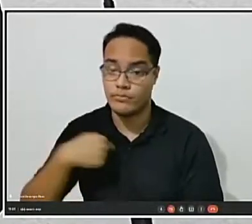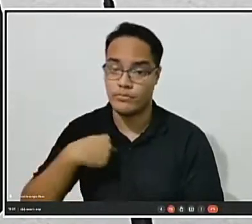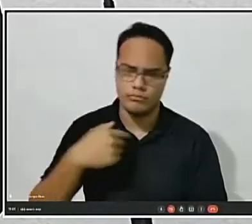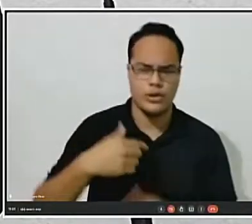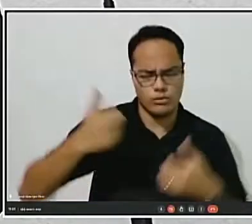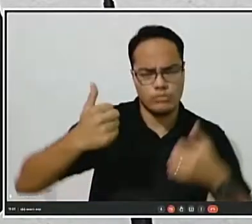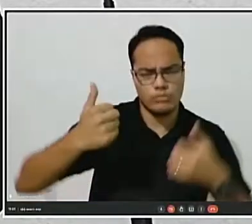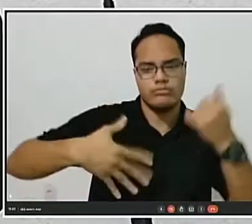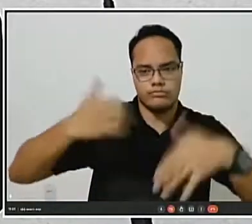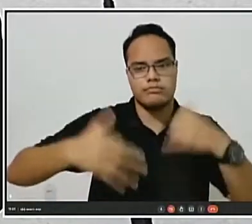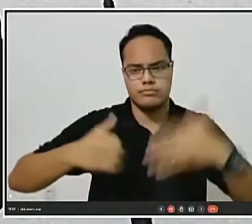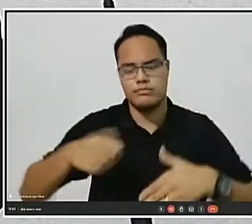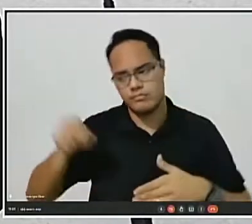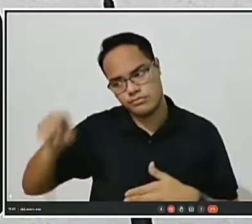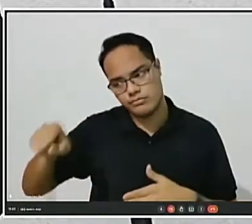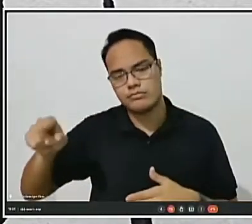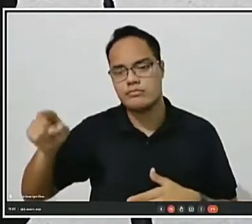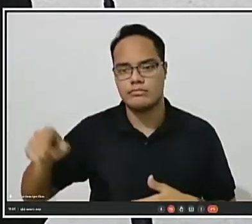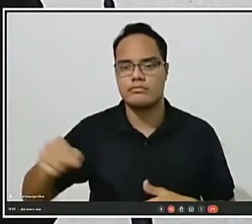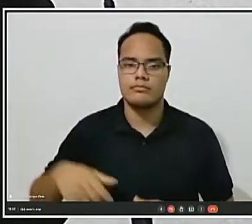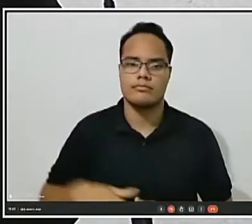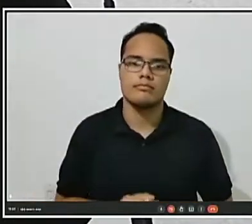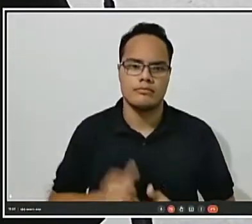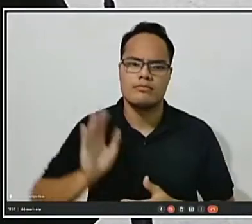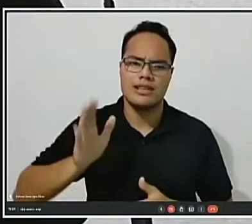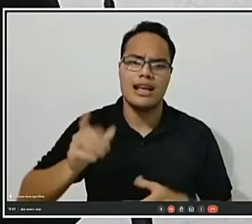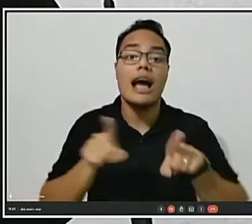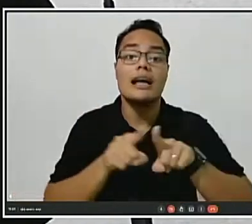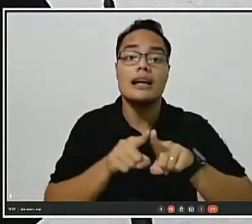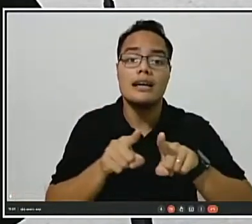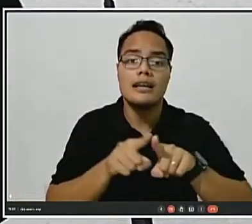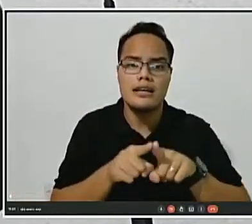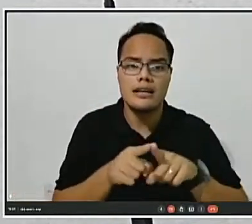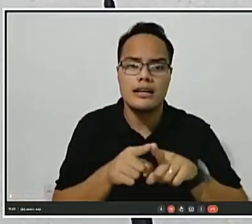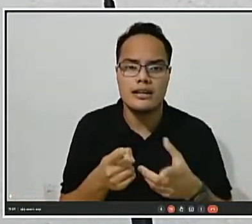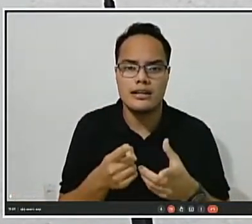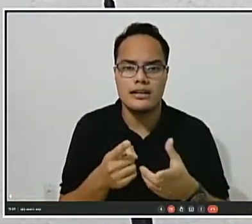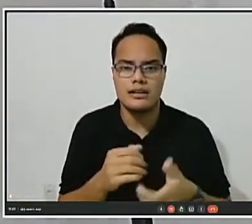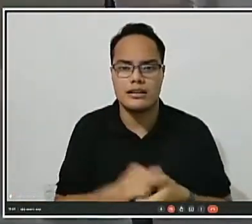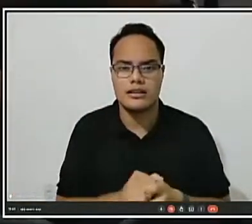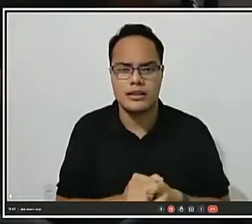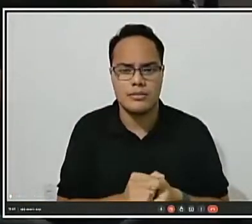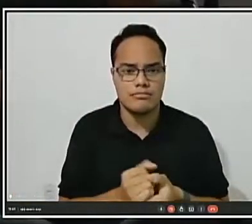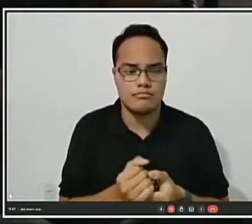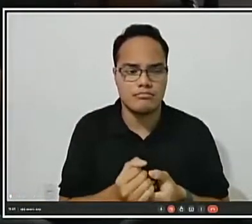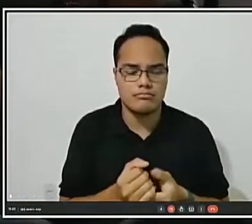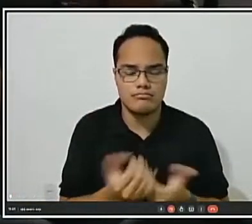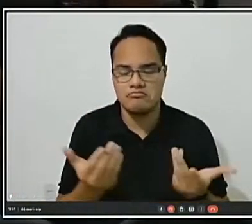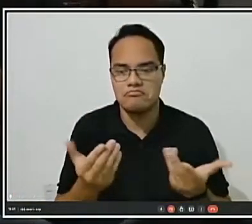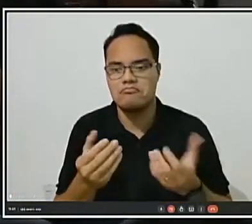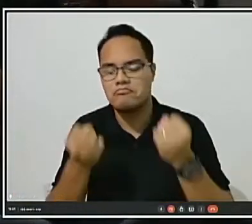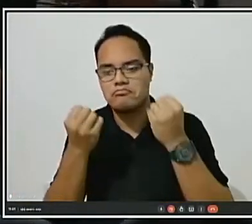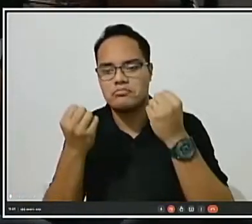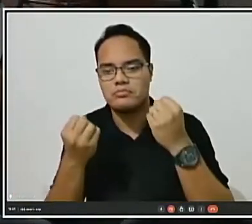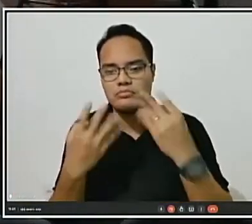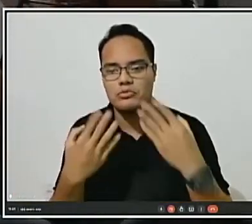E também, também se eu vou deixar a palavra ali. Valeu? Muito obrigado, boa noite.